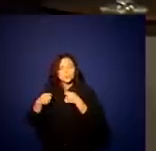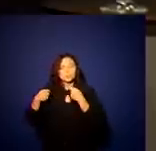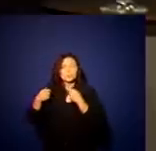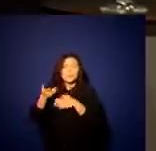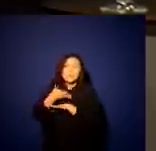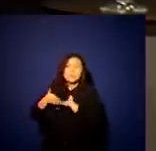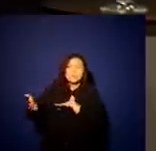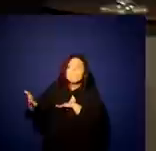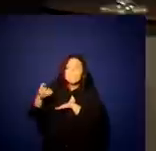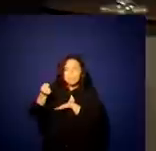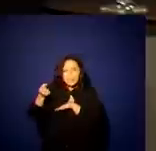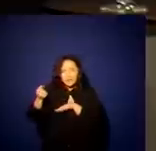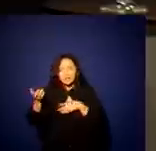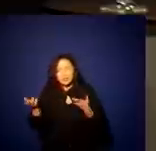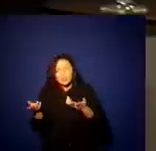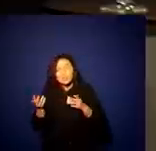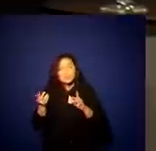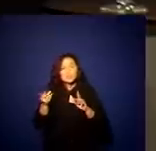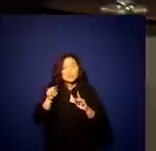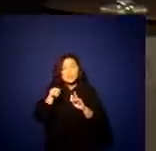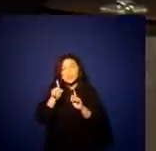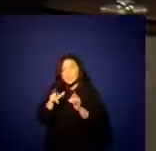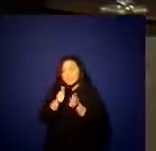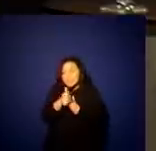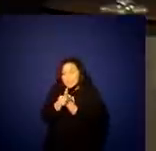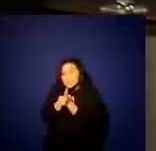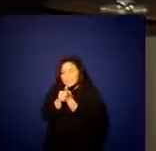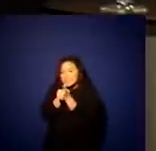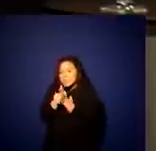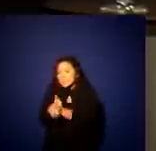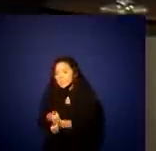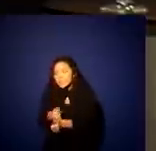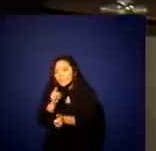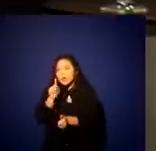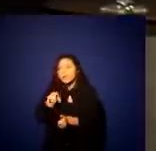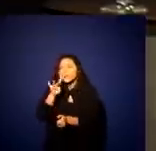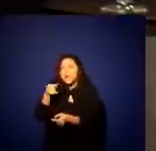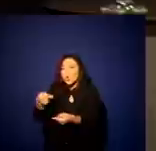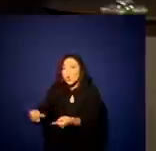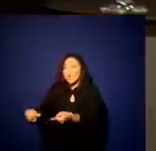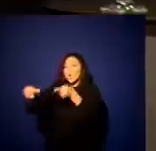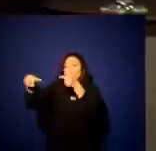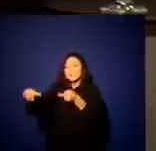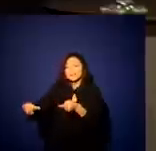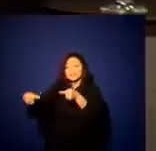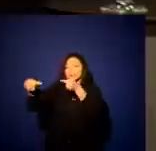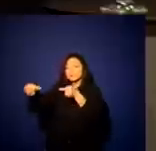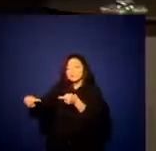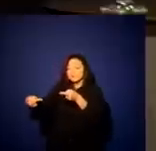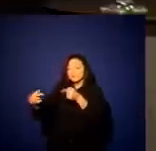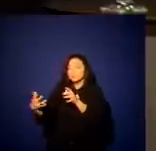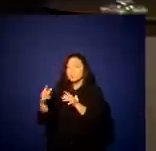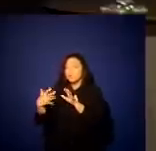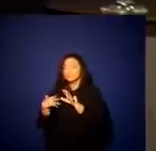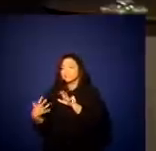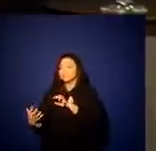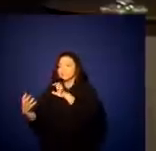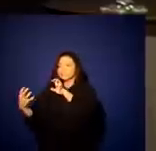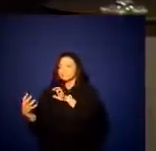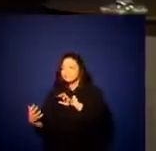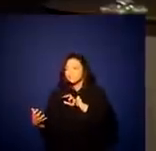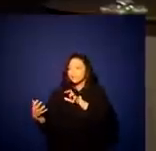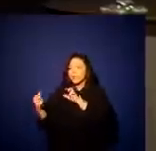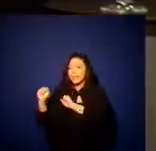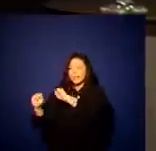de talvez no estado da arte de competição e a gente talvez por equívoco